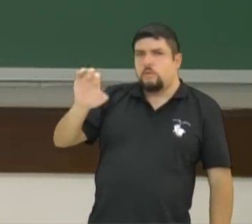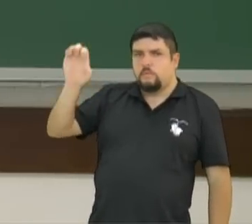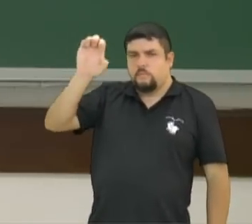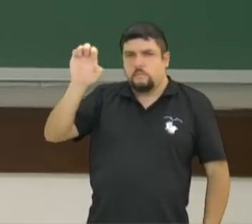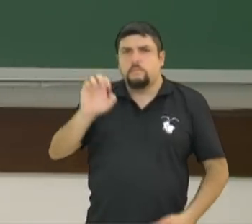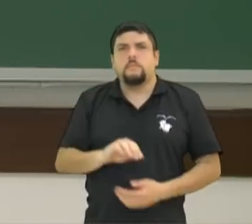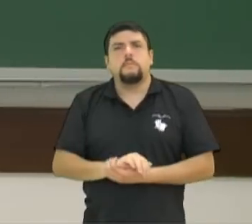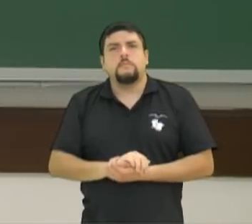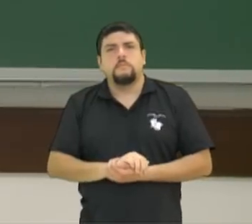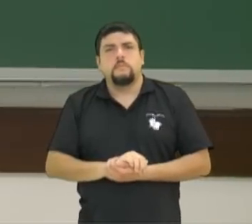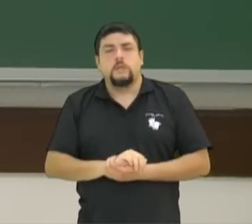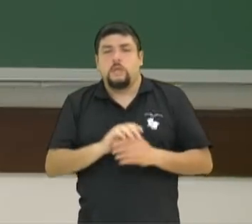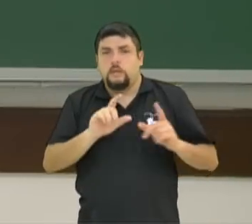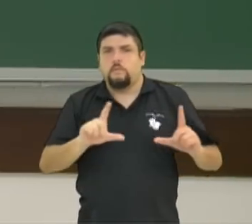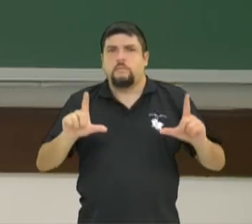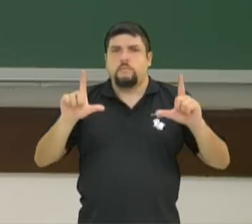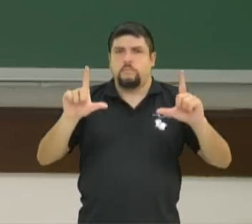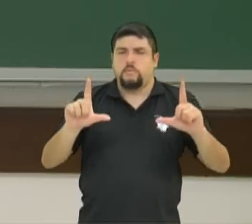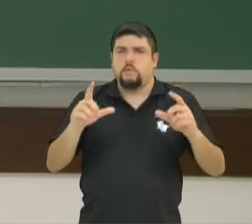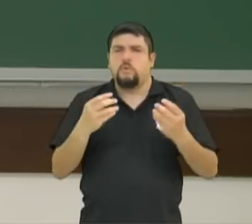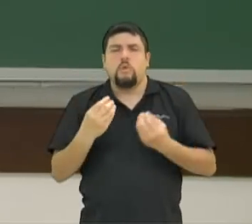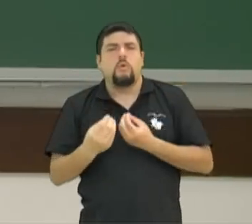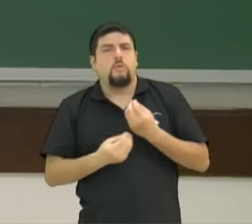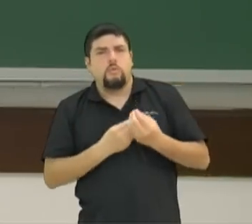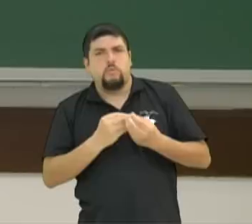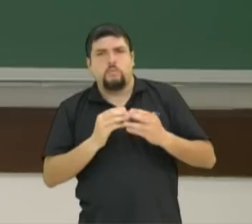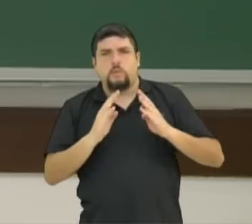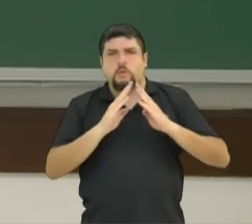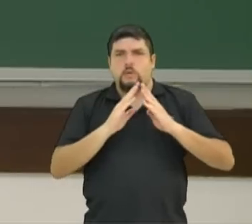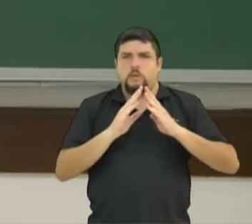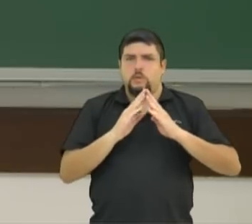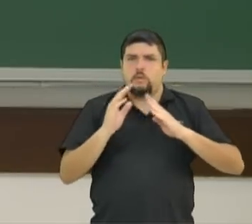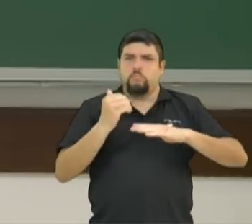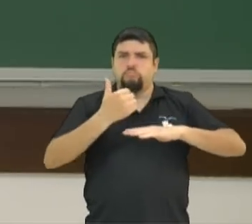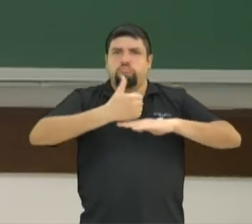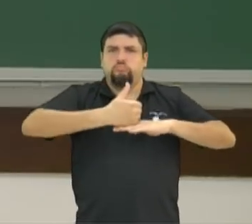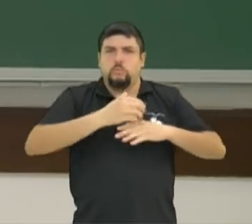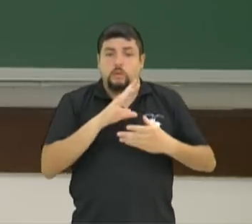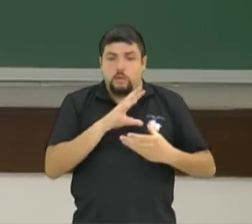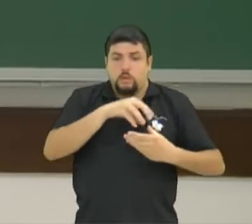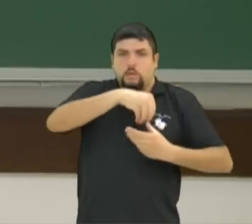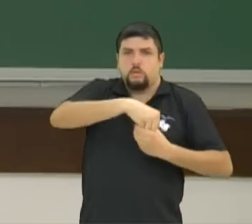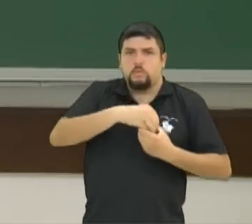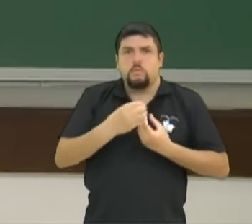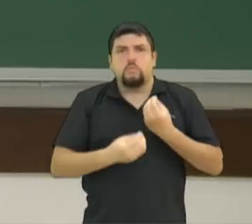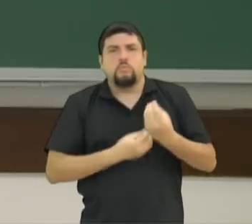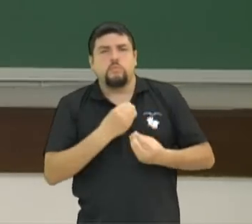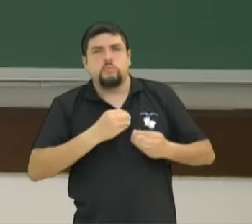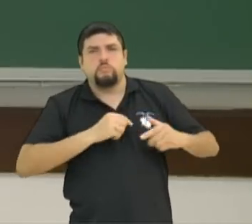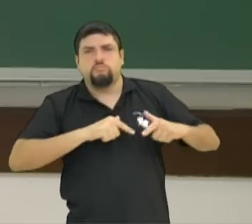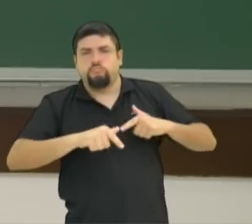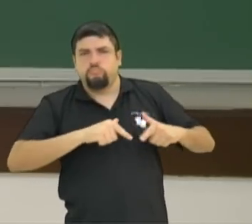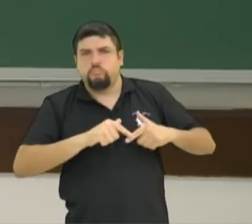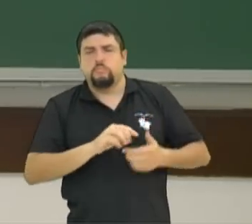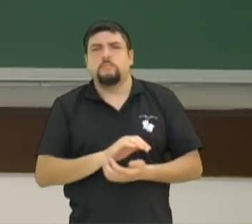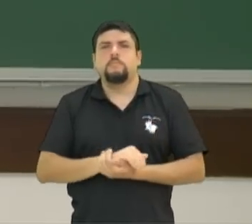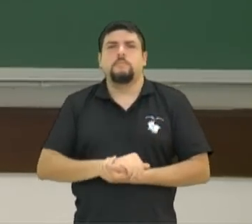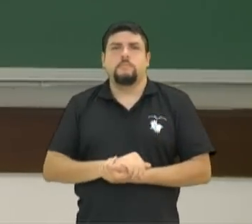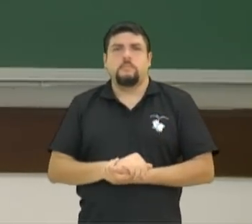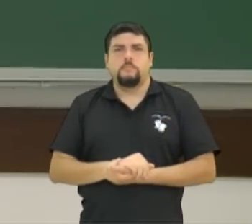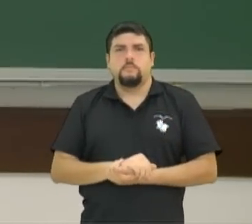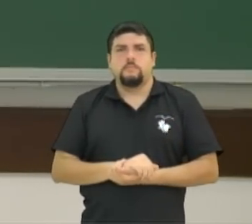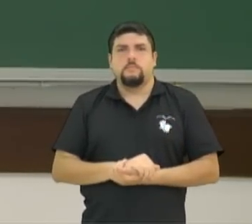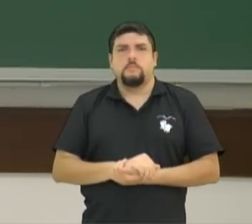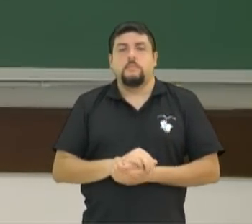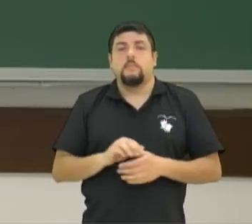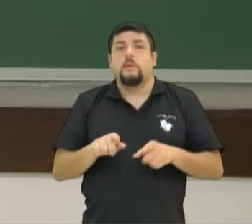imagem para trabalhar a presença desses escravos ladinos dentro do seio da sociedade brasileira. E aqui eu